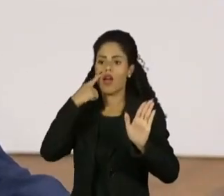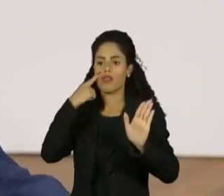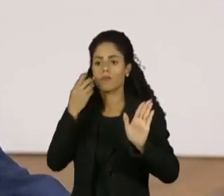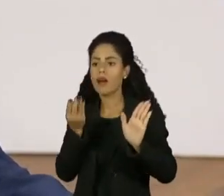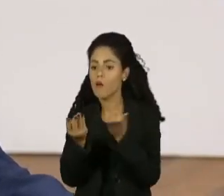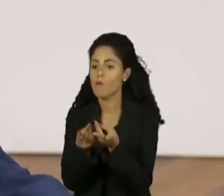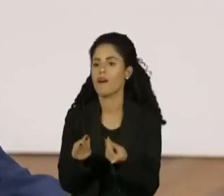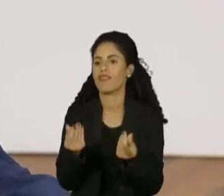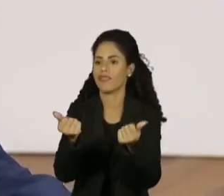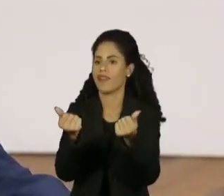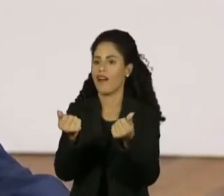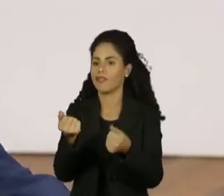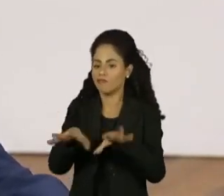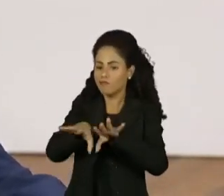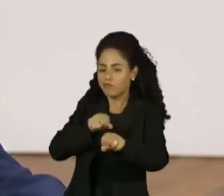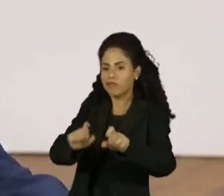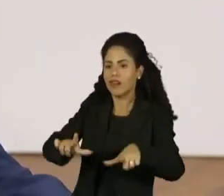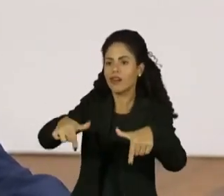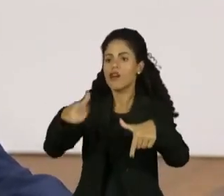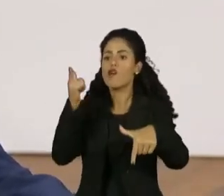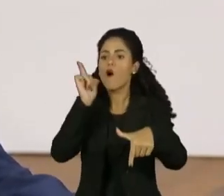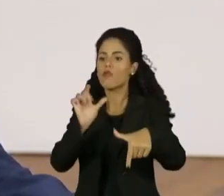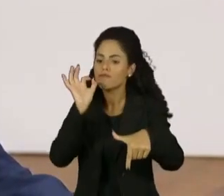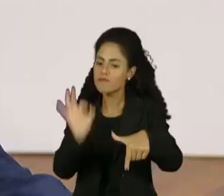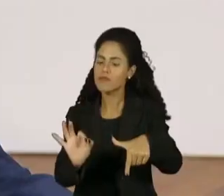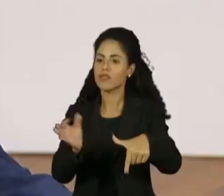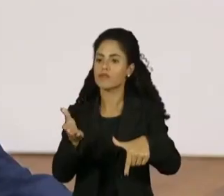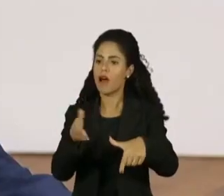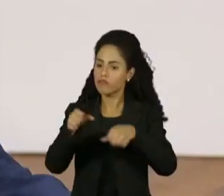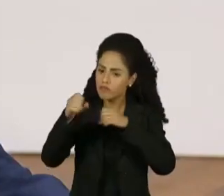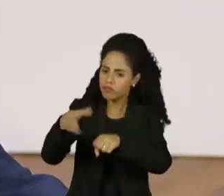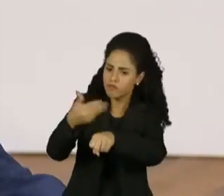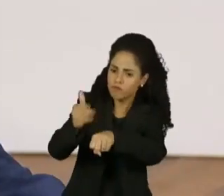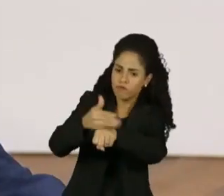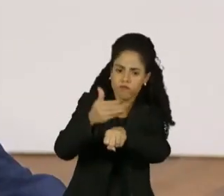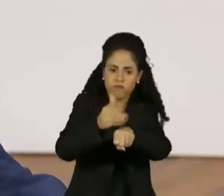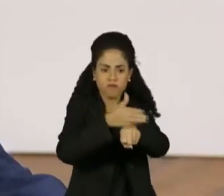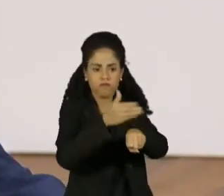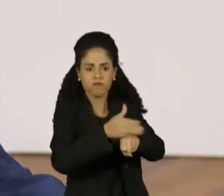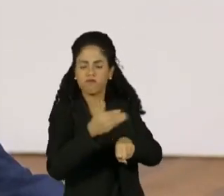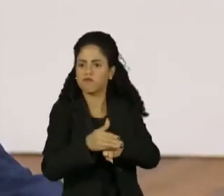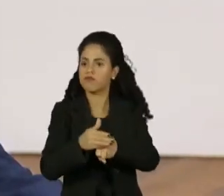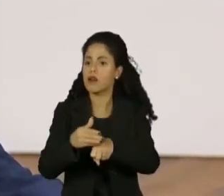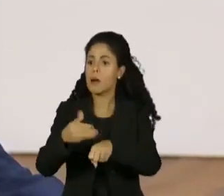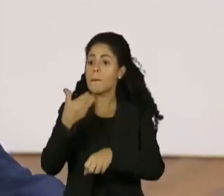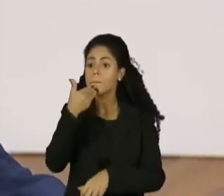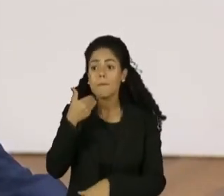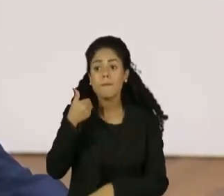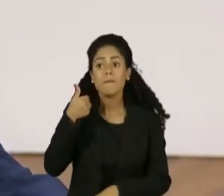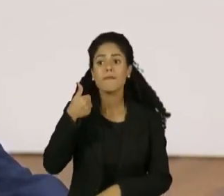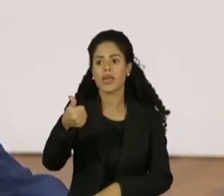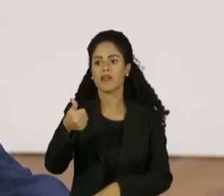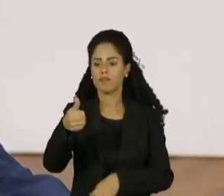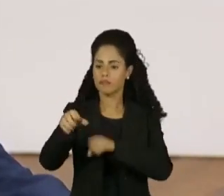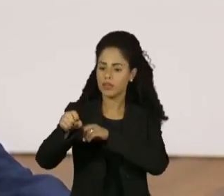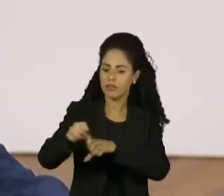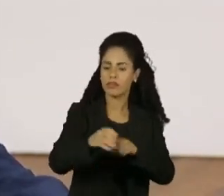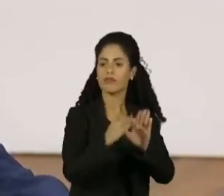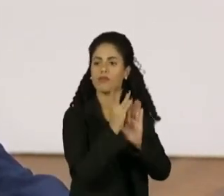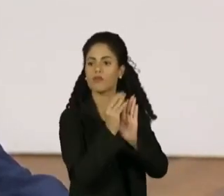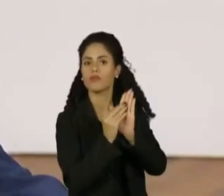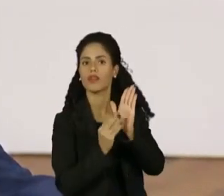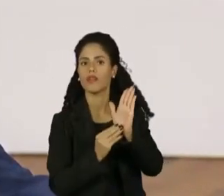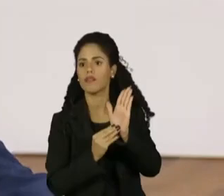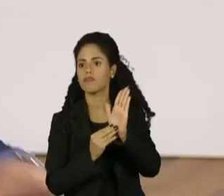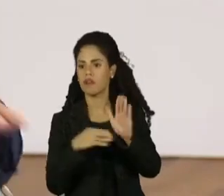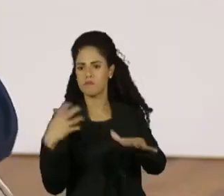mas para verificar qual é a sua fragilidade, para que eles possam ser treinados e capacitados e melhorar a sua performance na transmissão do conteúdo, há